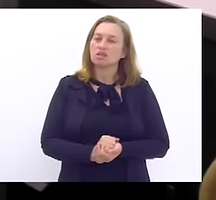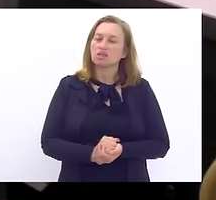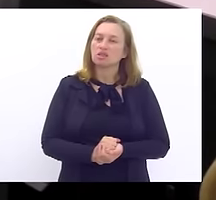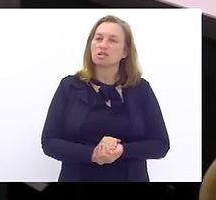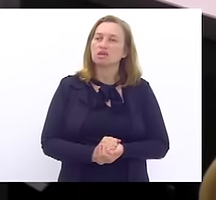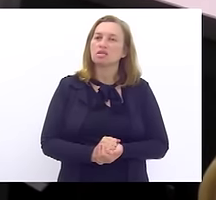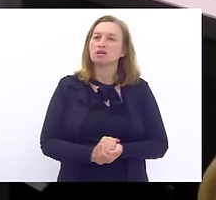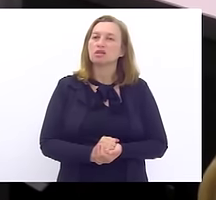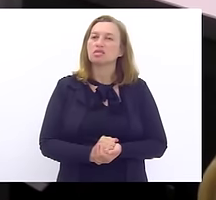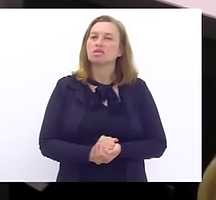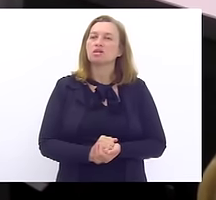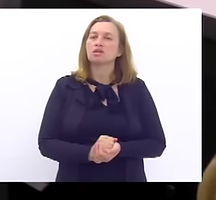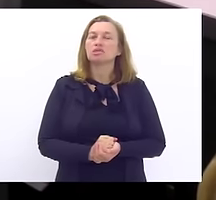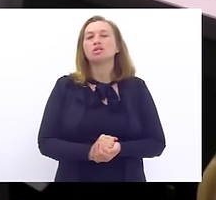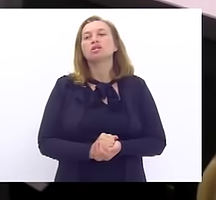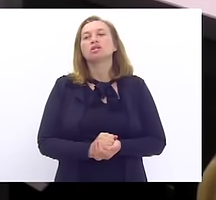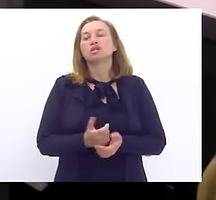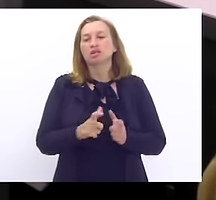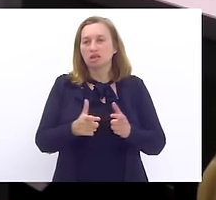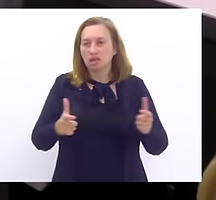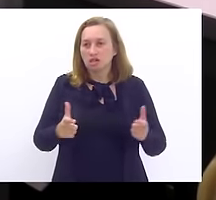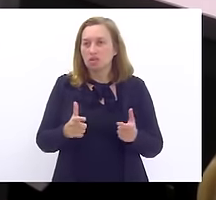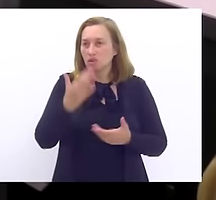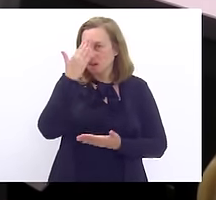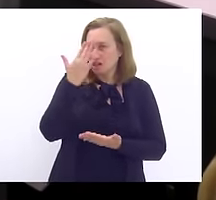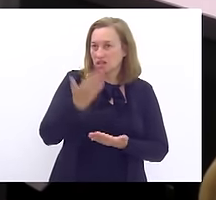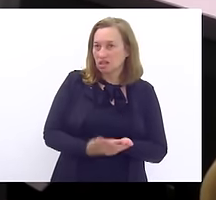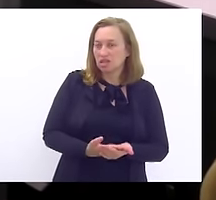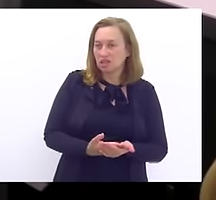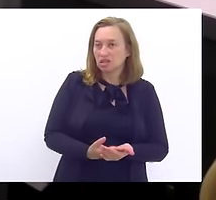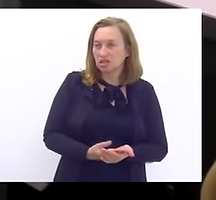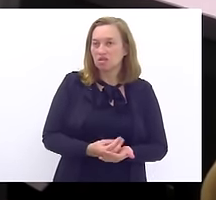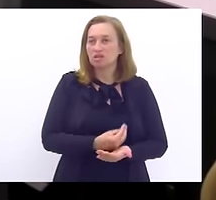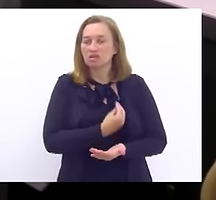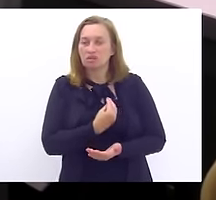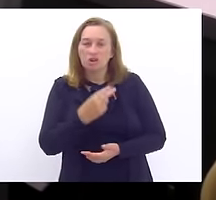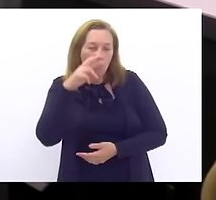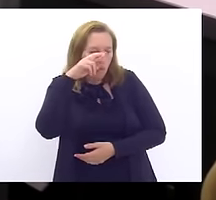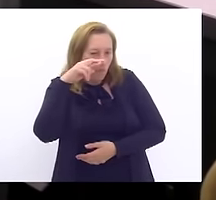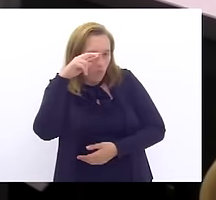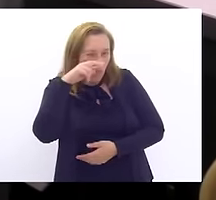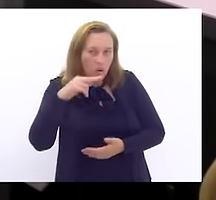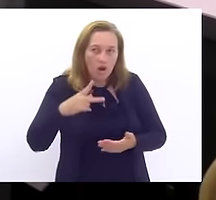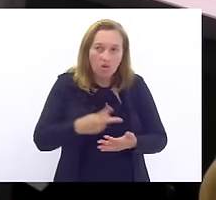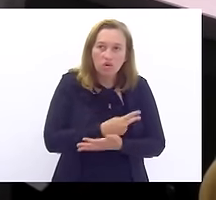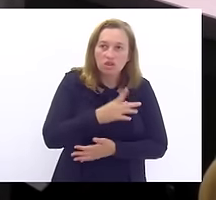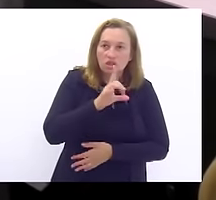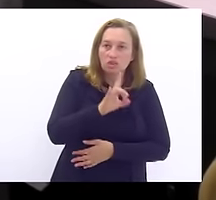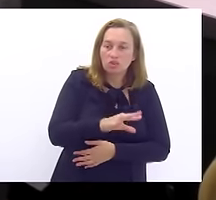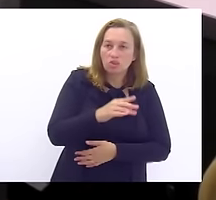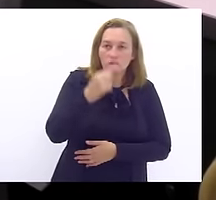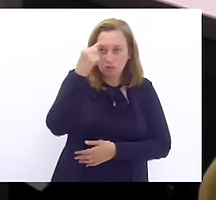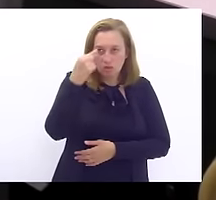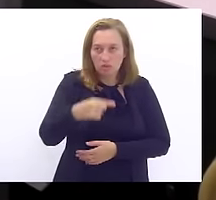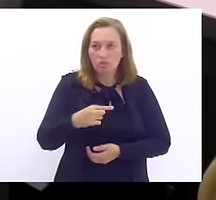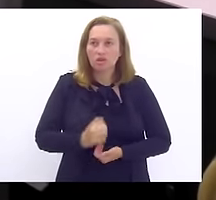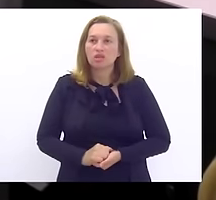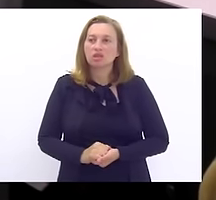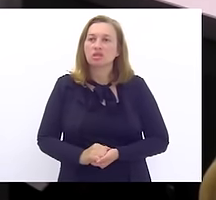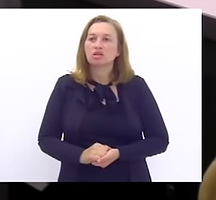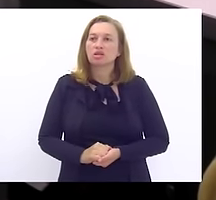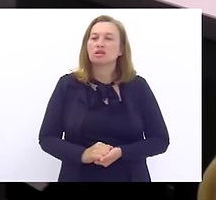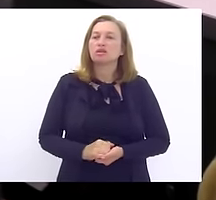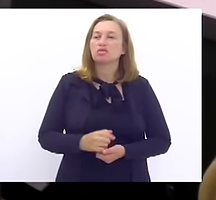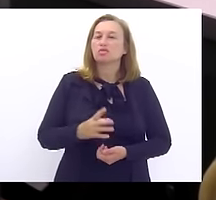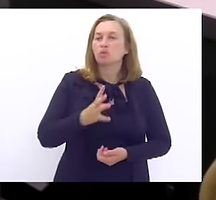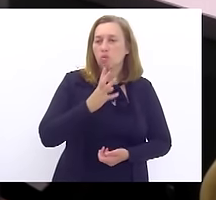realmente secundária por isso que eu acredito Até que a nossa participação em questão de checagem acontece só com sob demanda Esses são